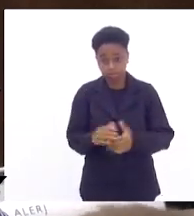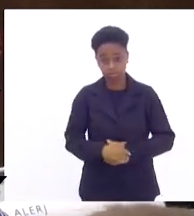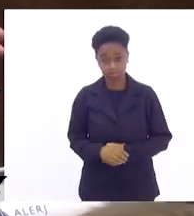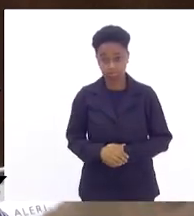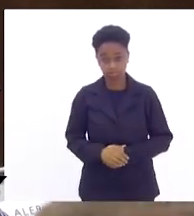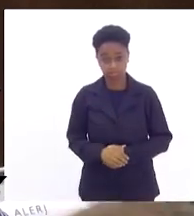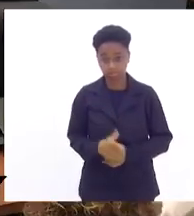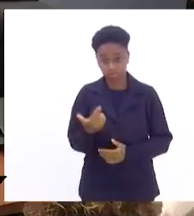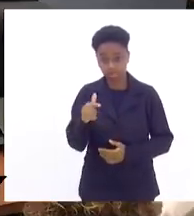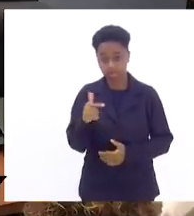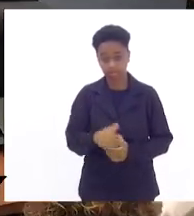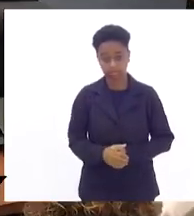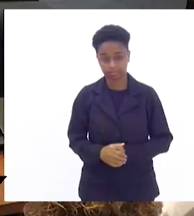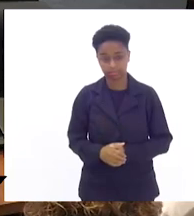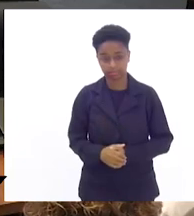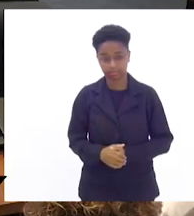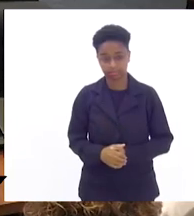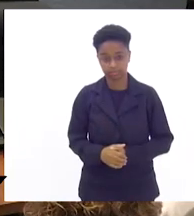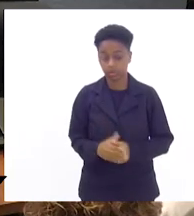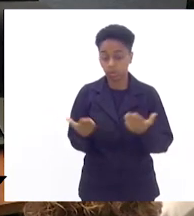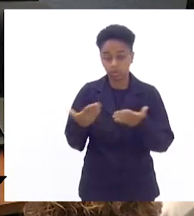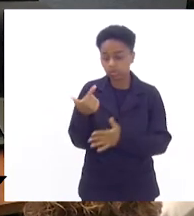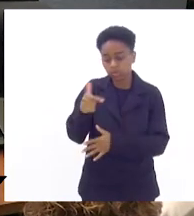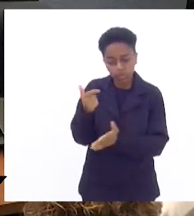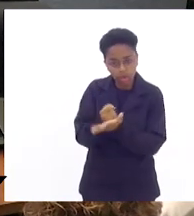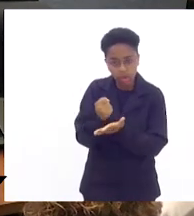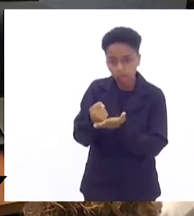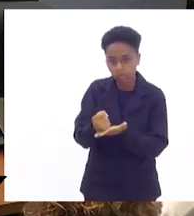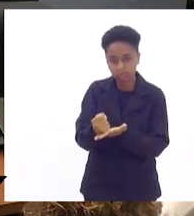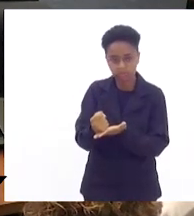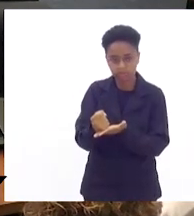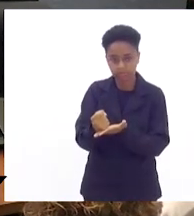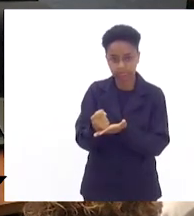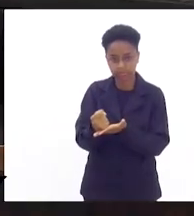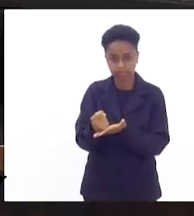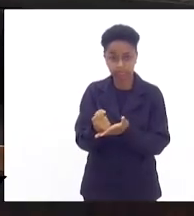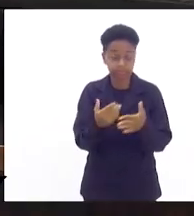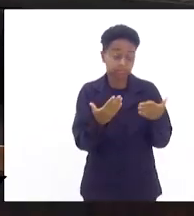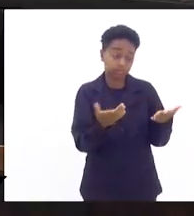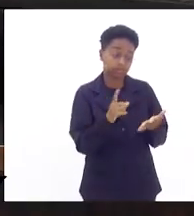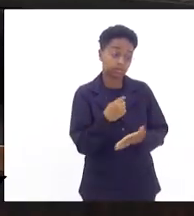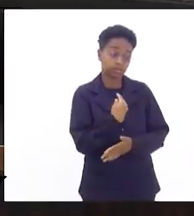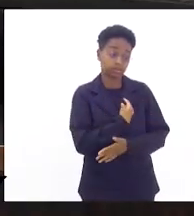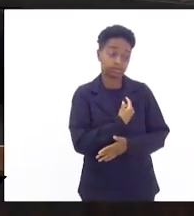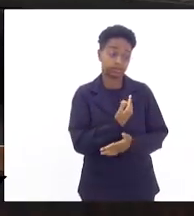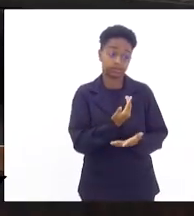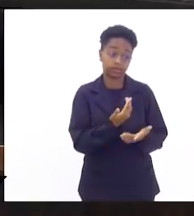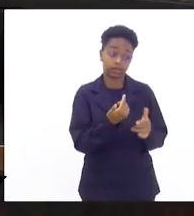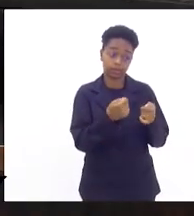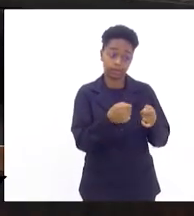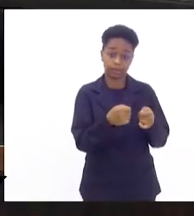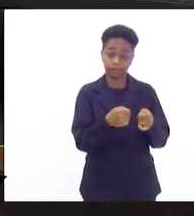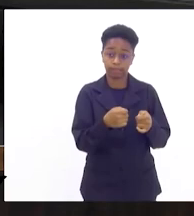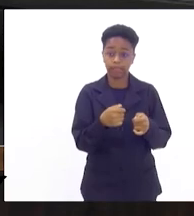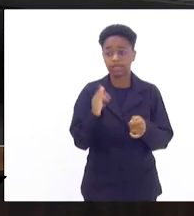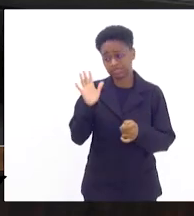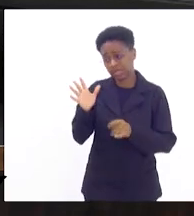Tem, hoje. Não tem contrato. Então, nós temos que...